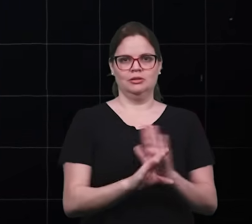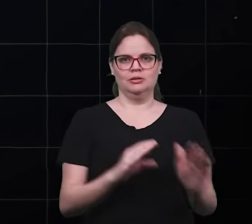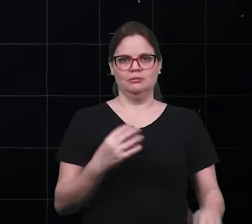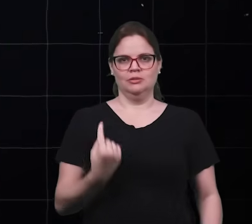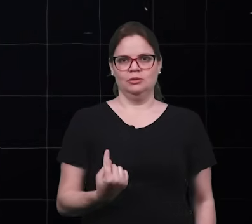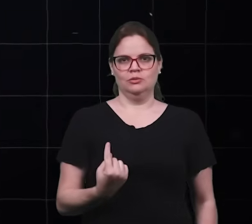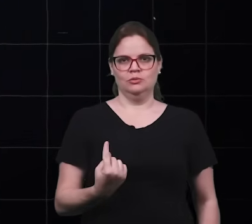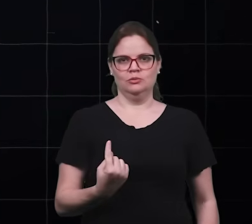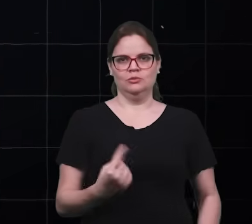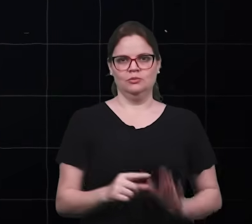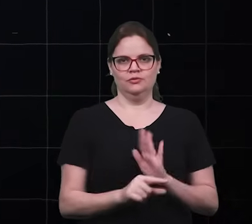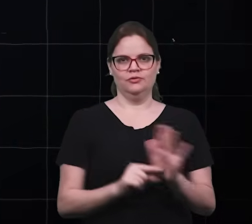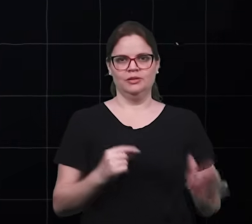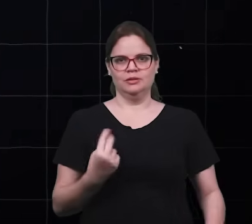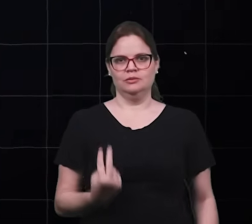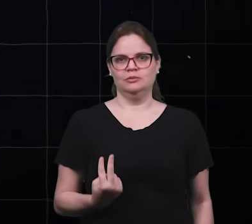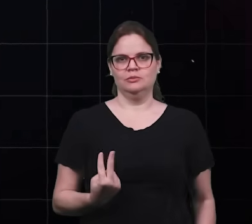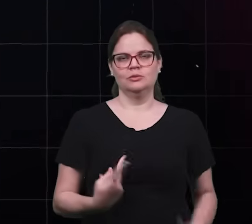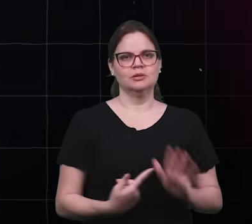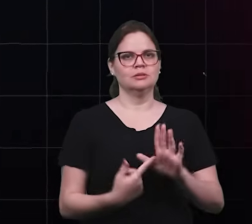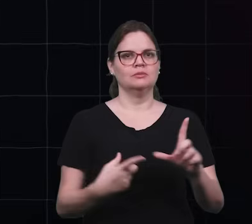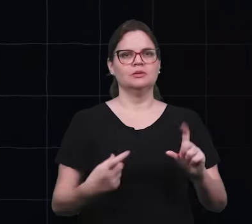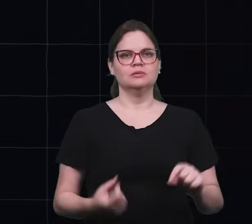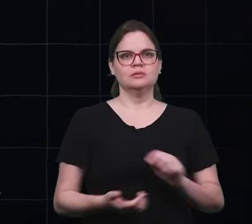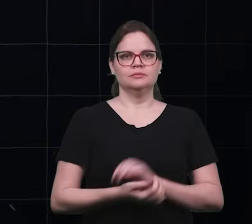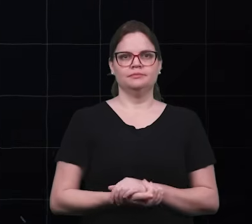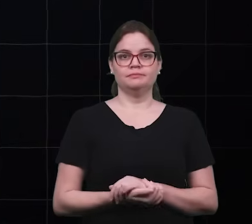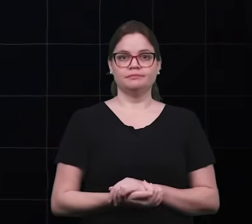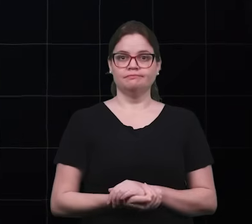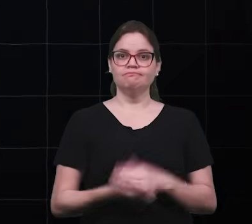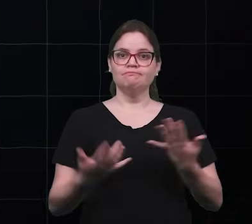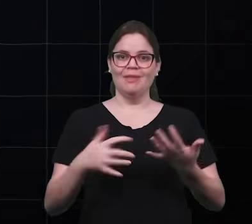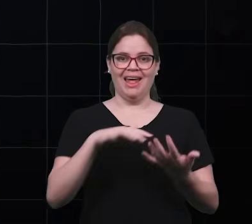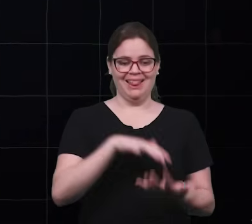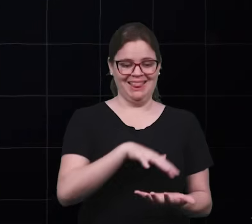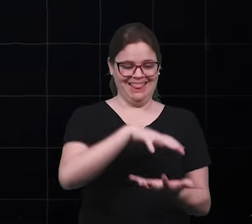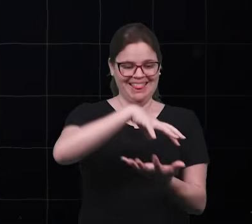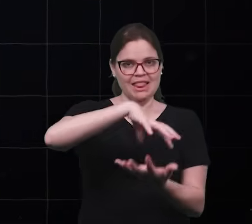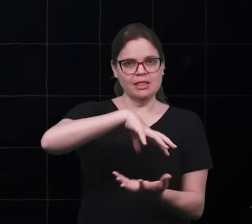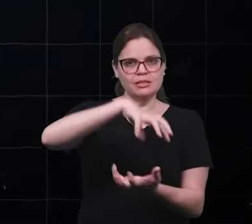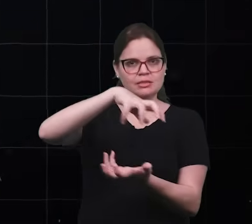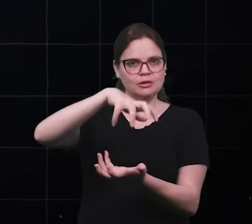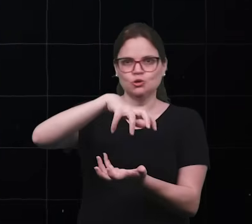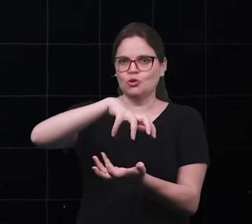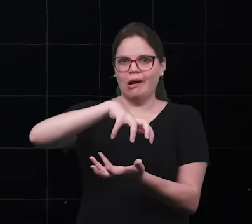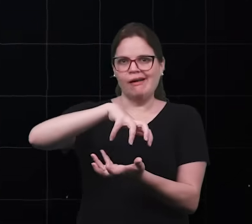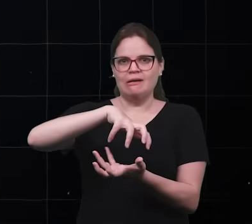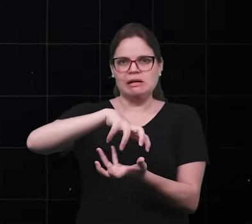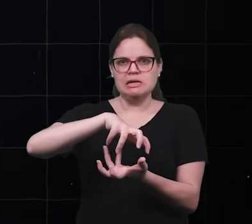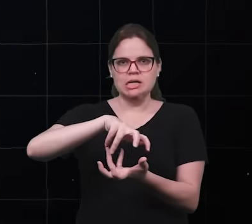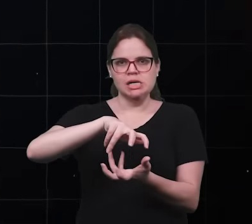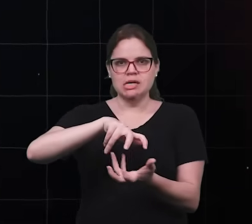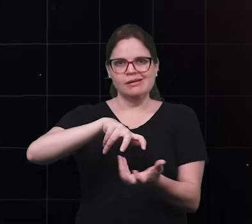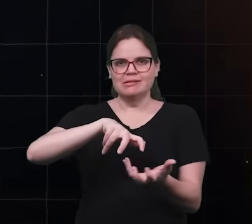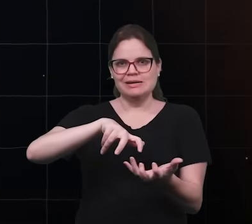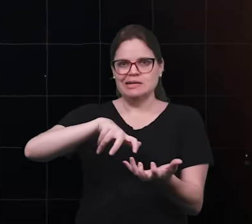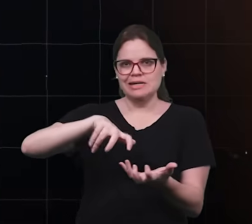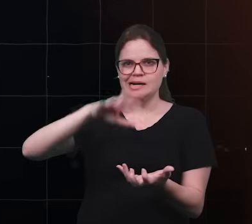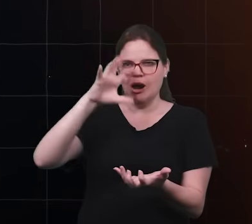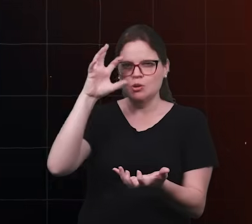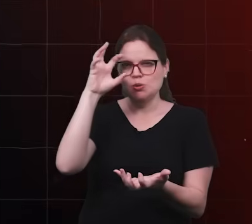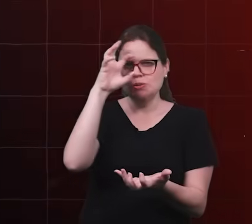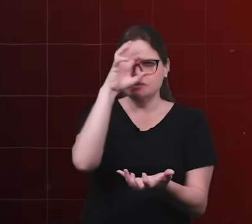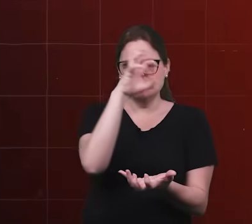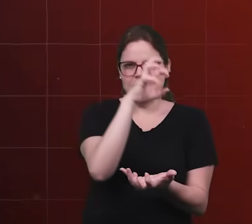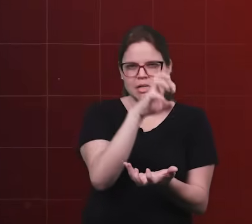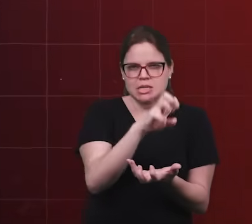verso de número 2, que diz assim: E a terra era sem forma e vazia, e havia trevas sobre